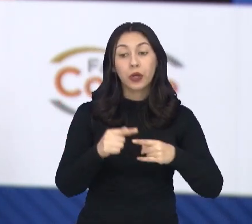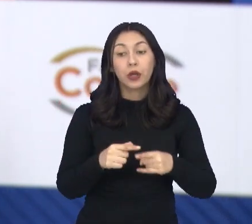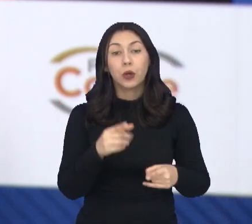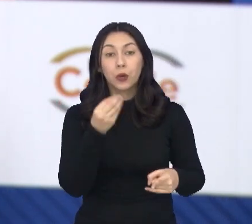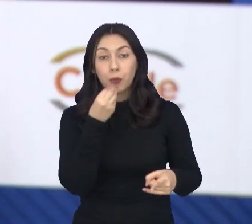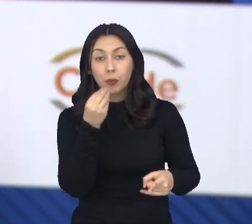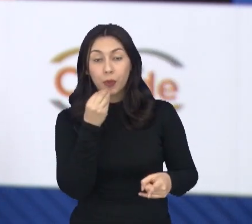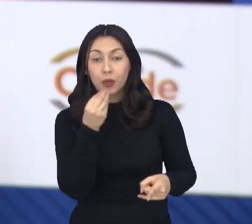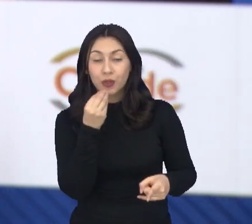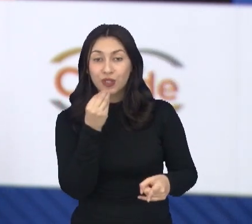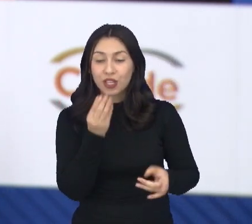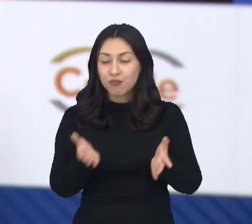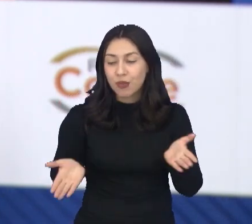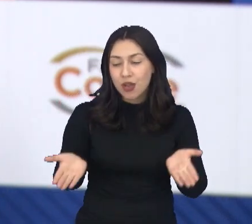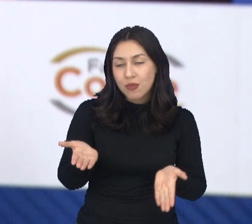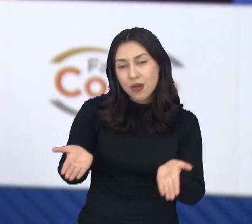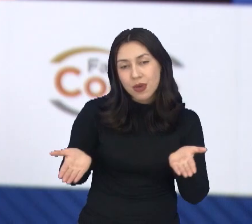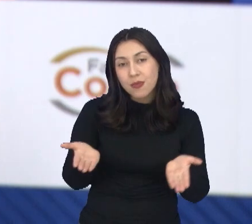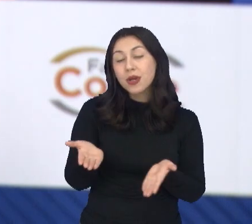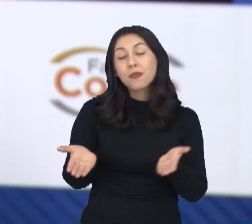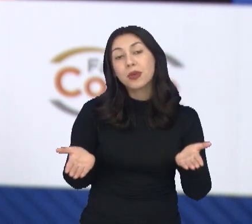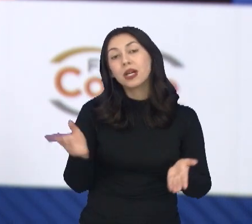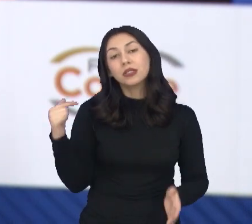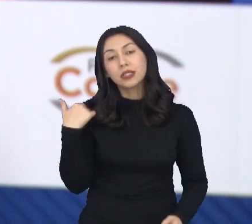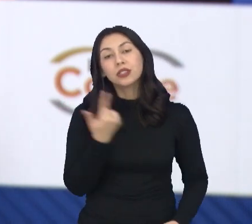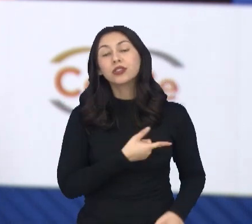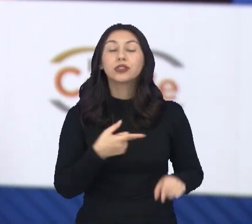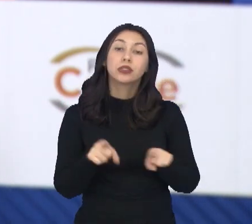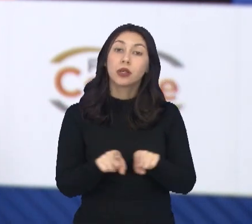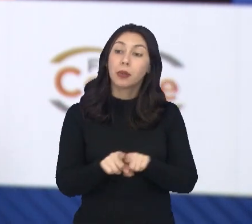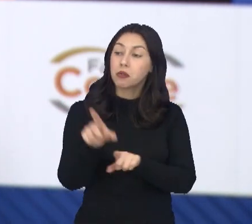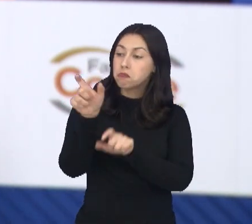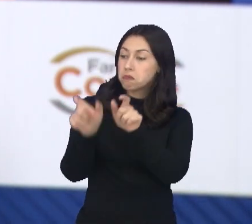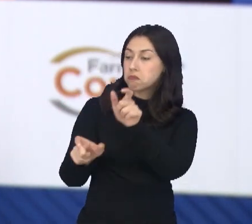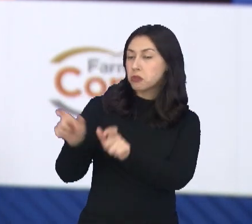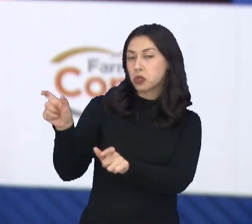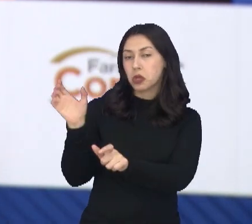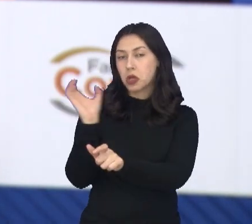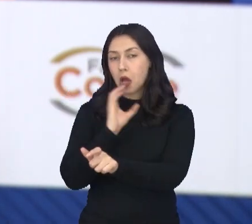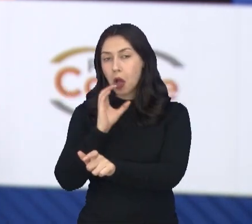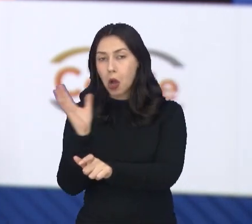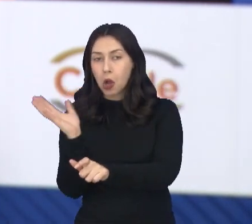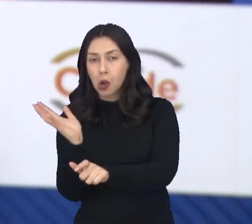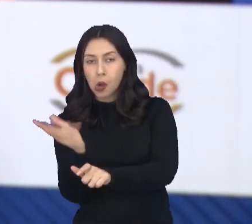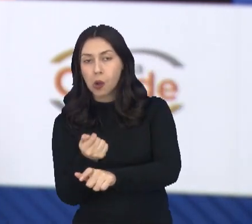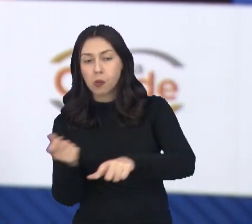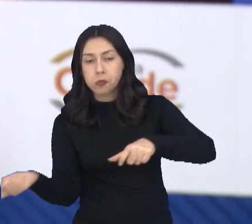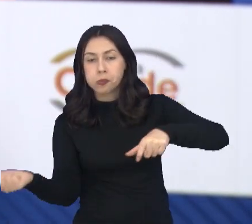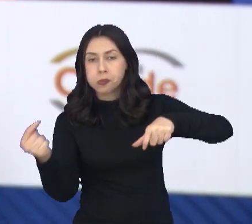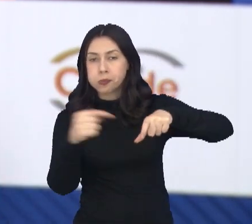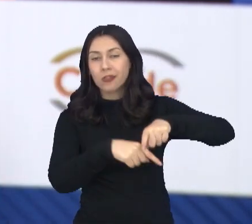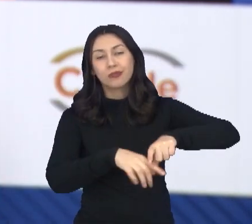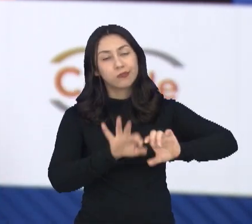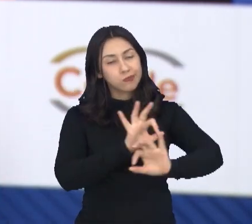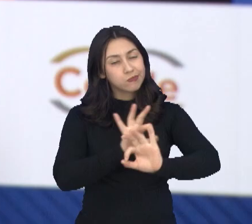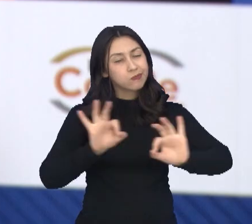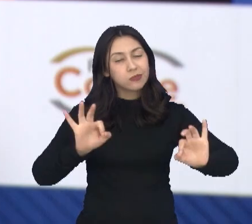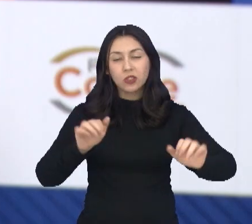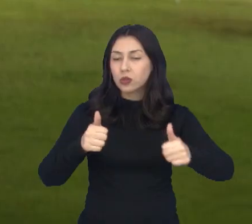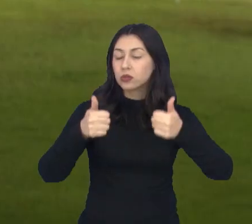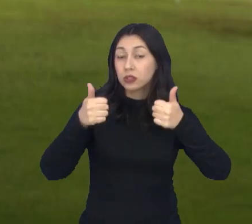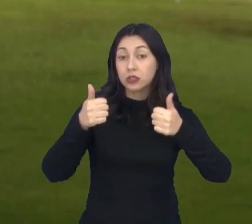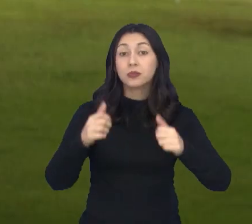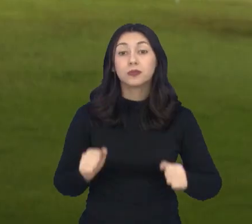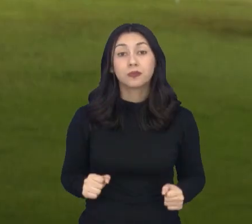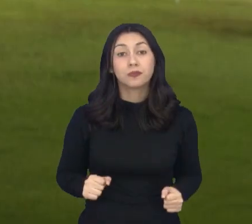grande para a gente poder transitar também. E a gente também tem jogadores rápidos e que concluem bem a gol. Acho que deu certo aí no segundo tempo a